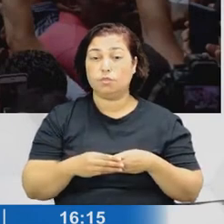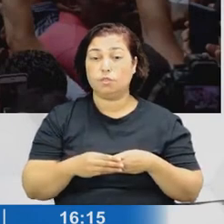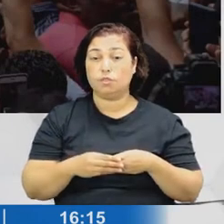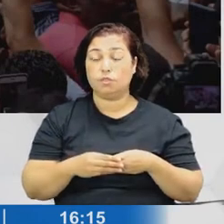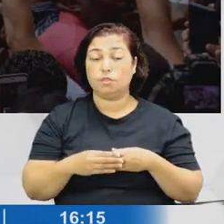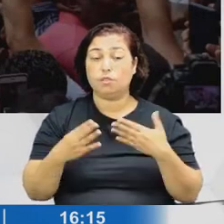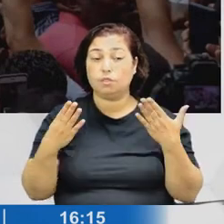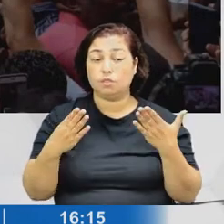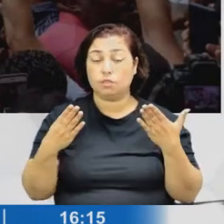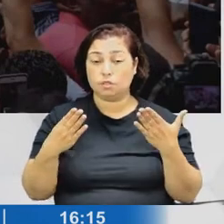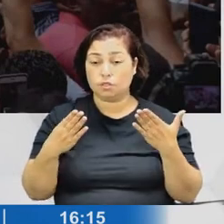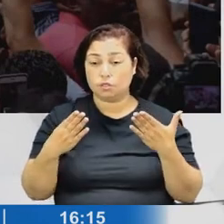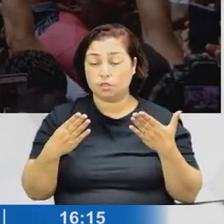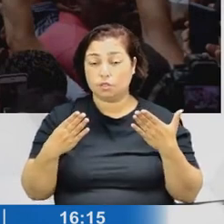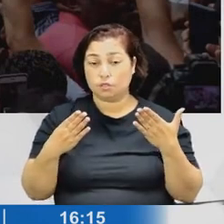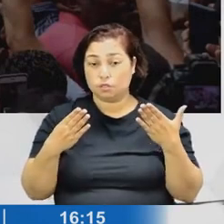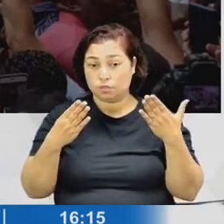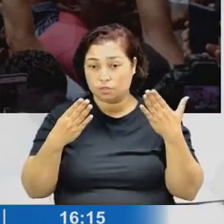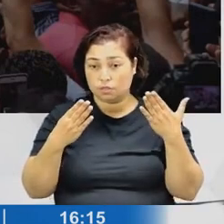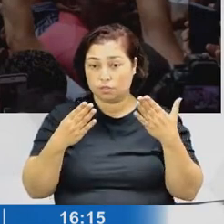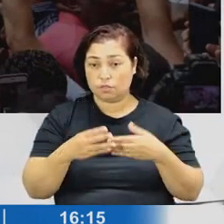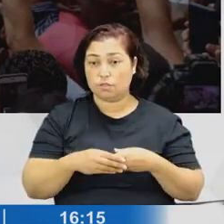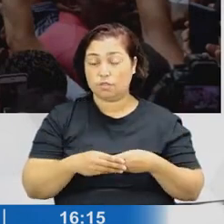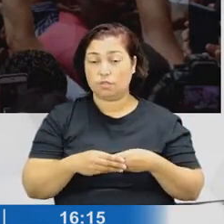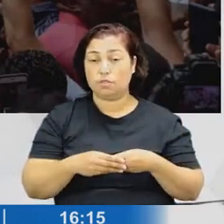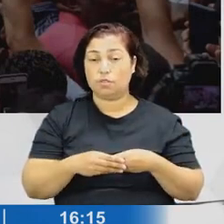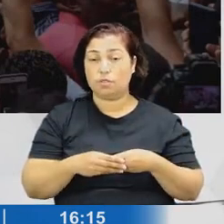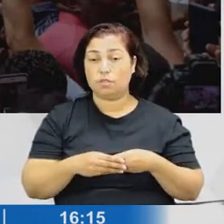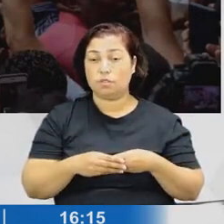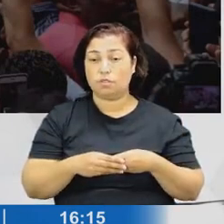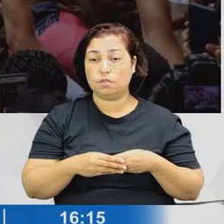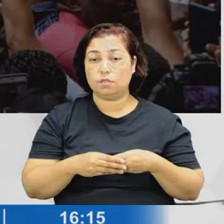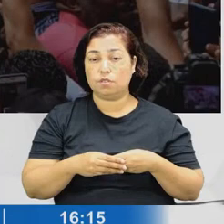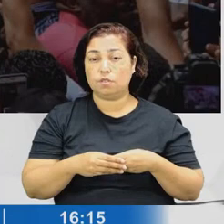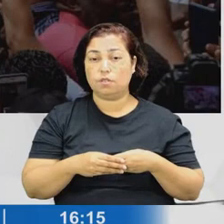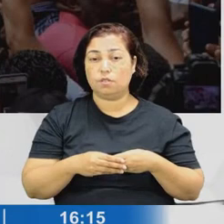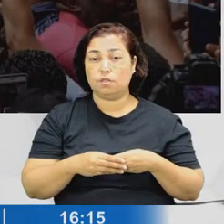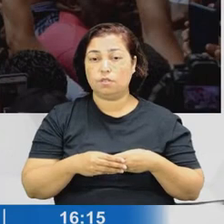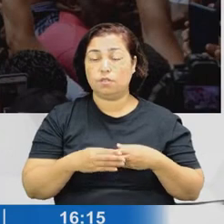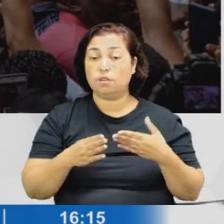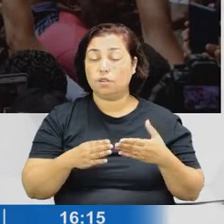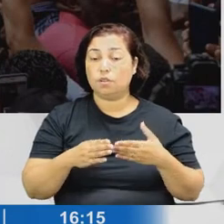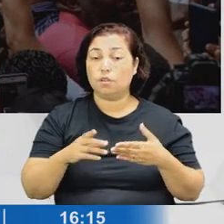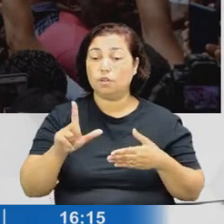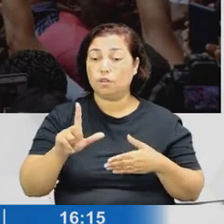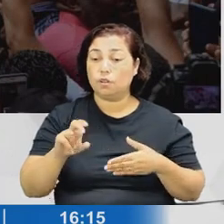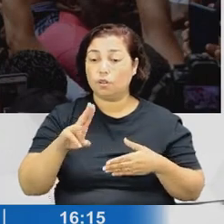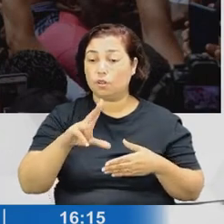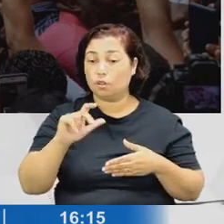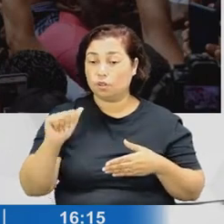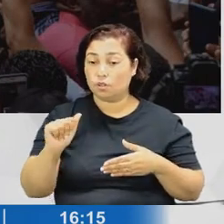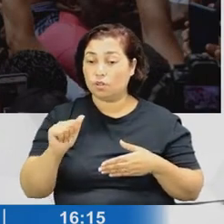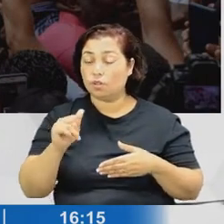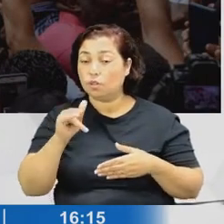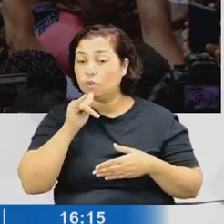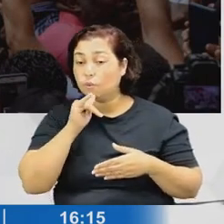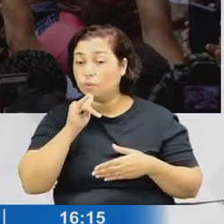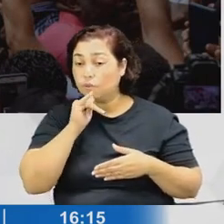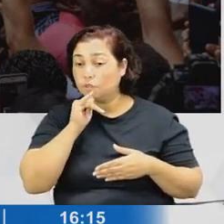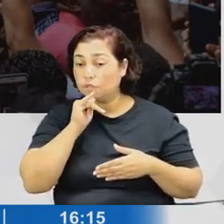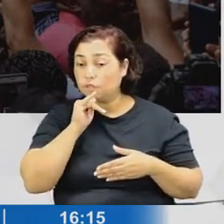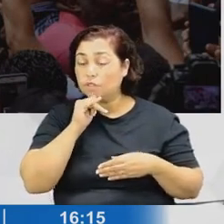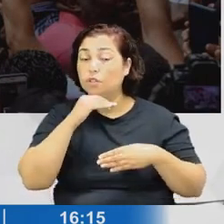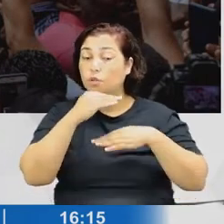luz do sol que vai ter condições defendendo o Lula é um exemplo de que alguém que construiu uma reputação